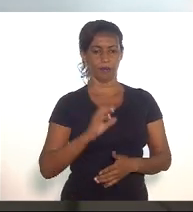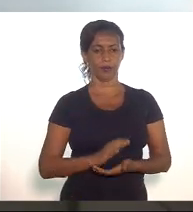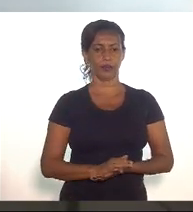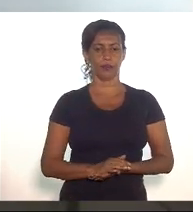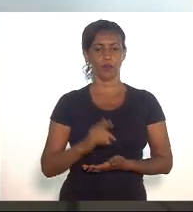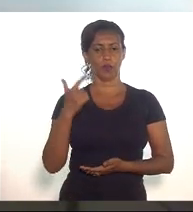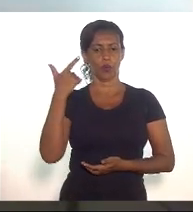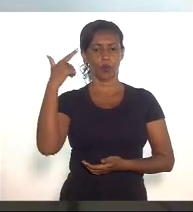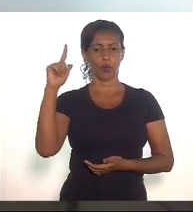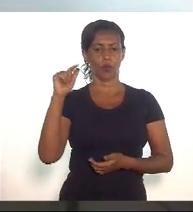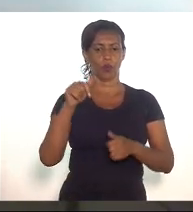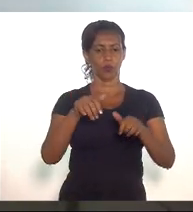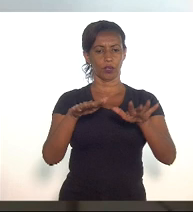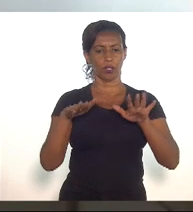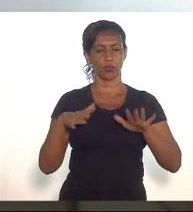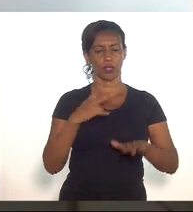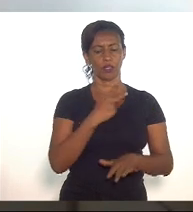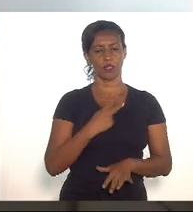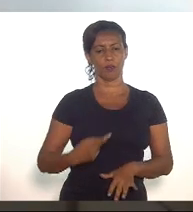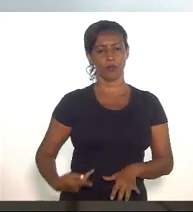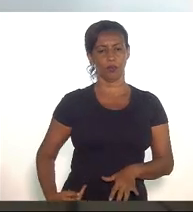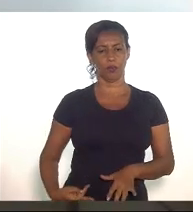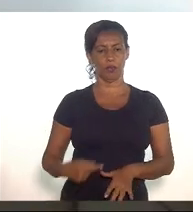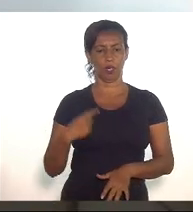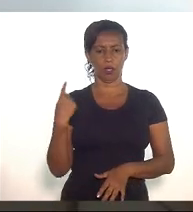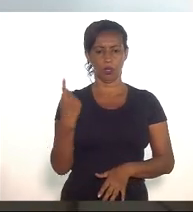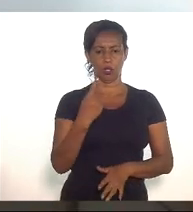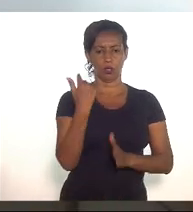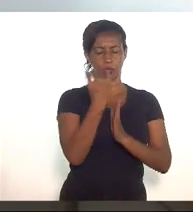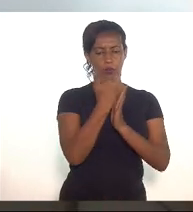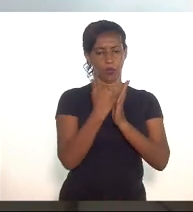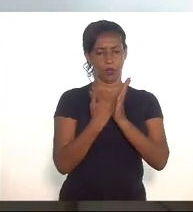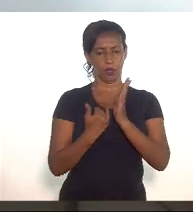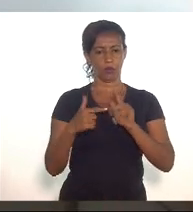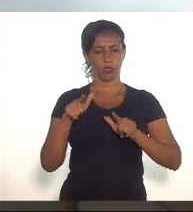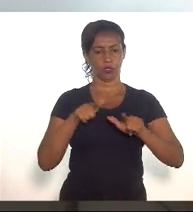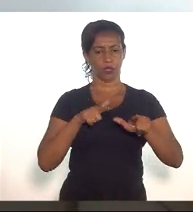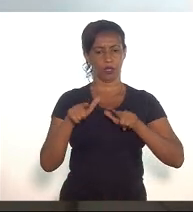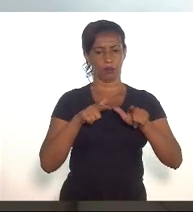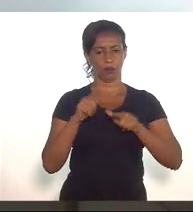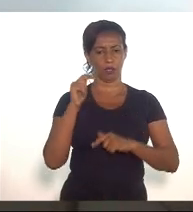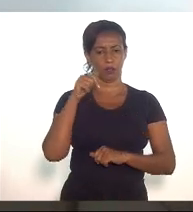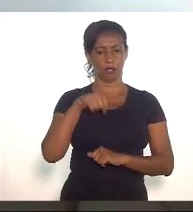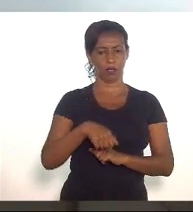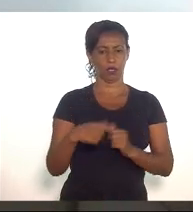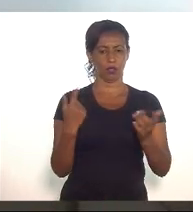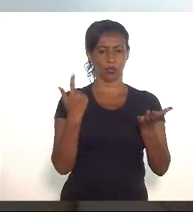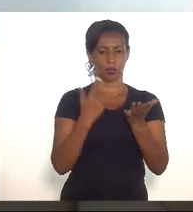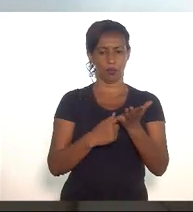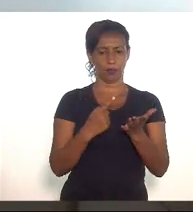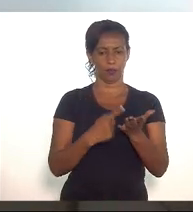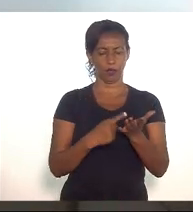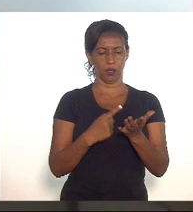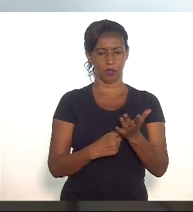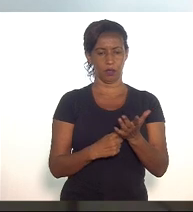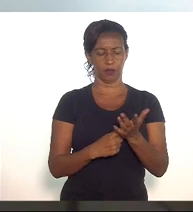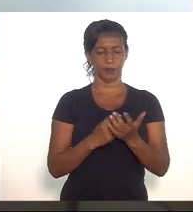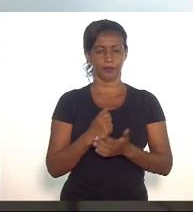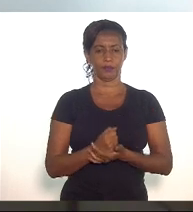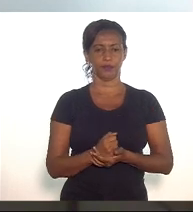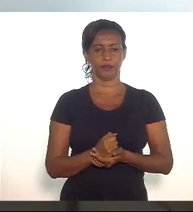em outras audiências públicas. Porque no nosso programa de trabalho aqui, nós combinamos que